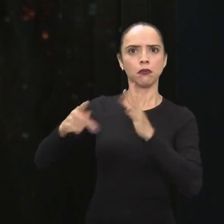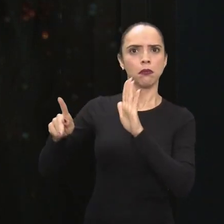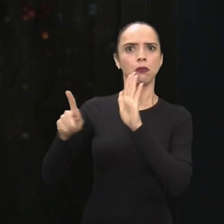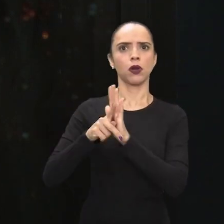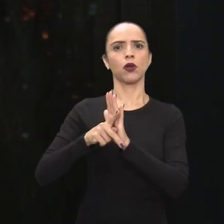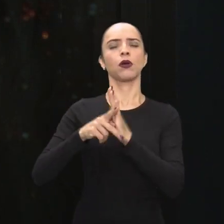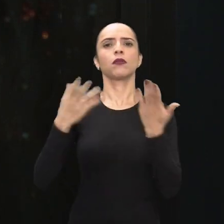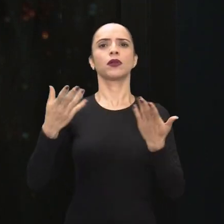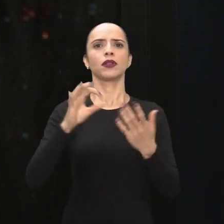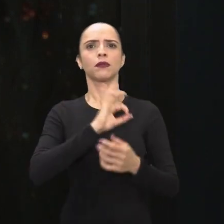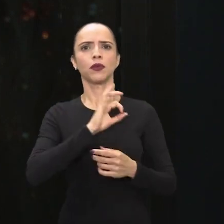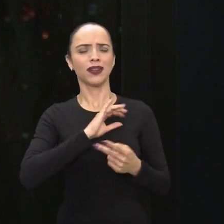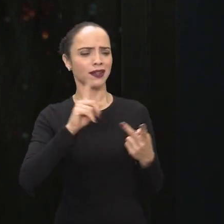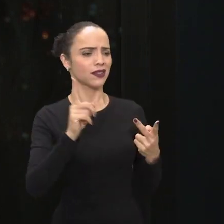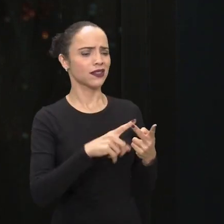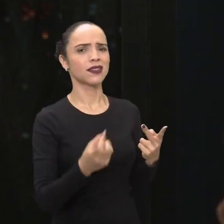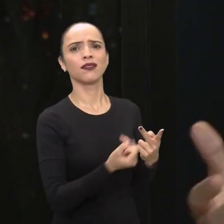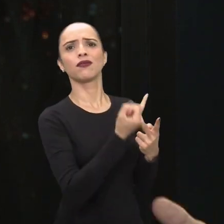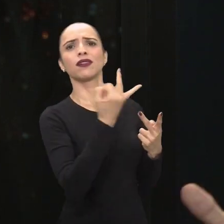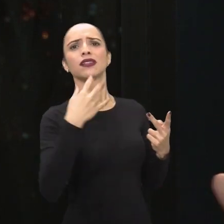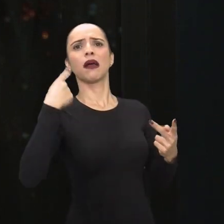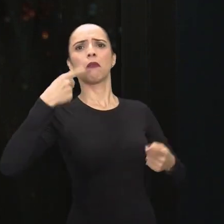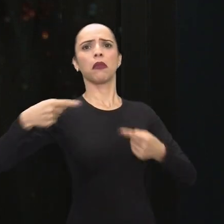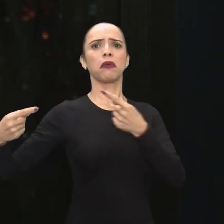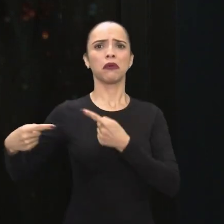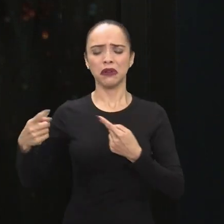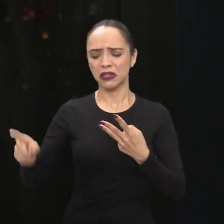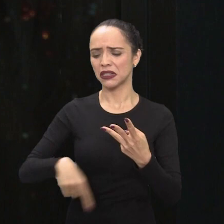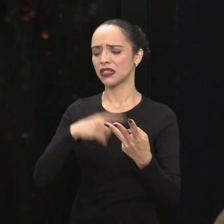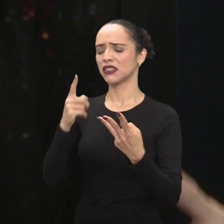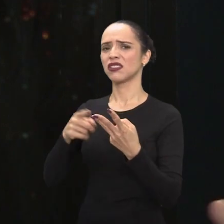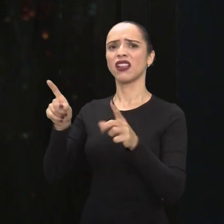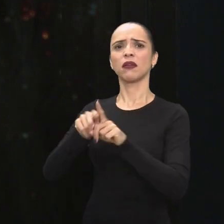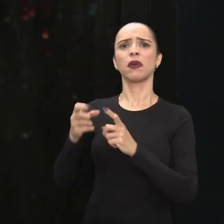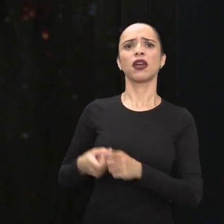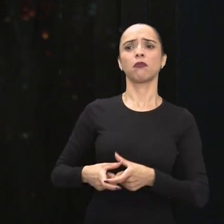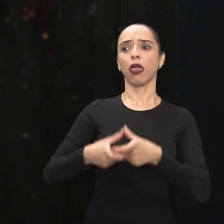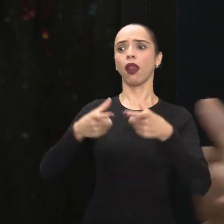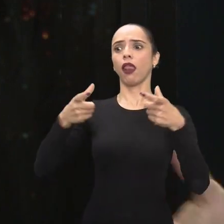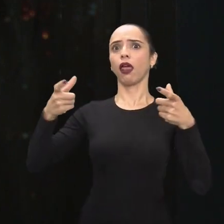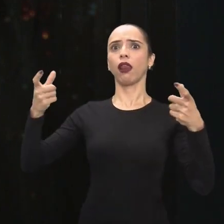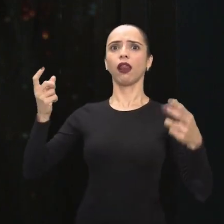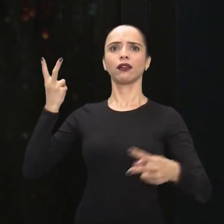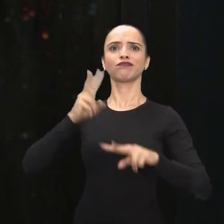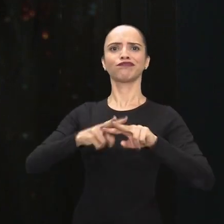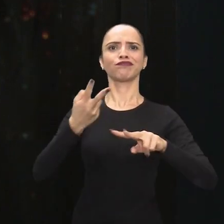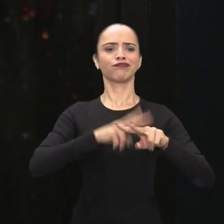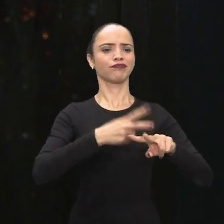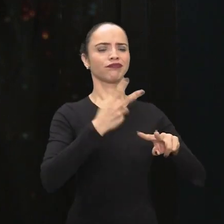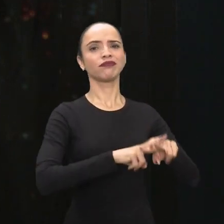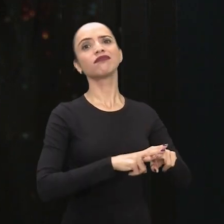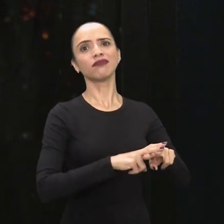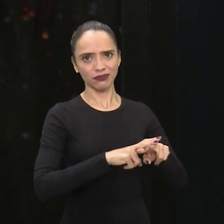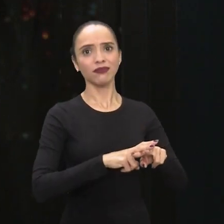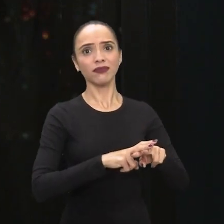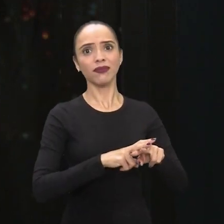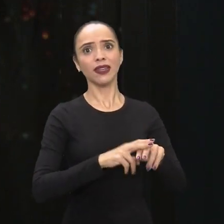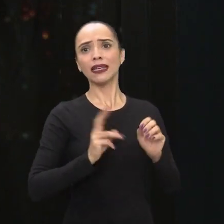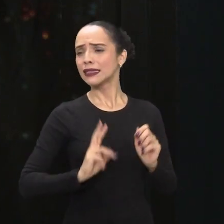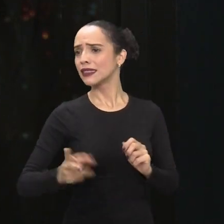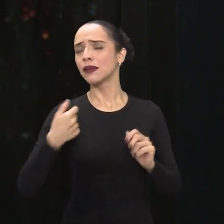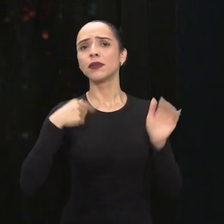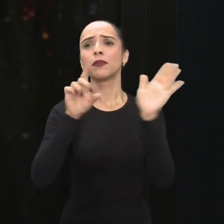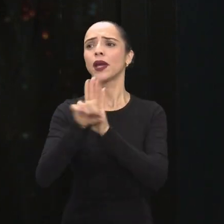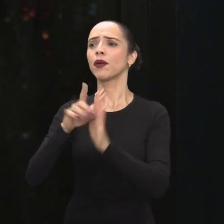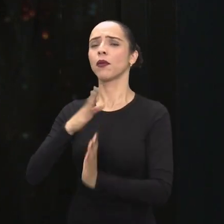politivismo do encarceramento e todos os dias eu pergunto para os meus alunos para quem Para as pessoas né enfim qualquer